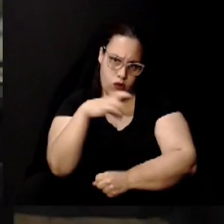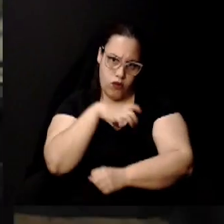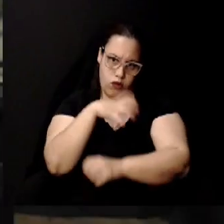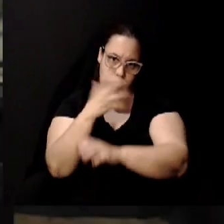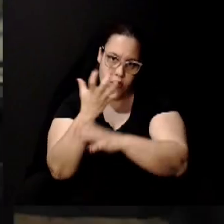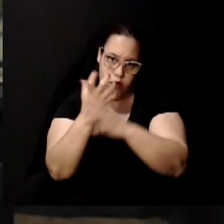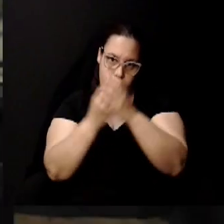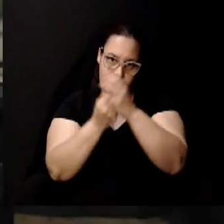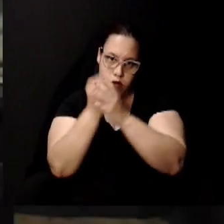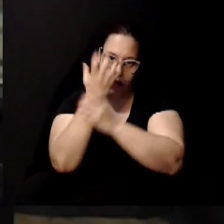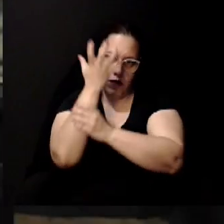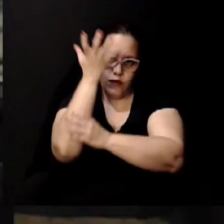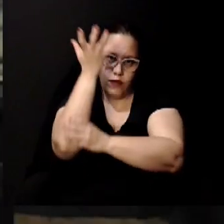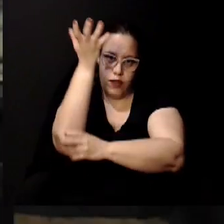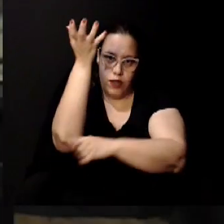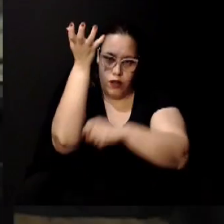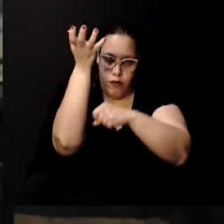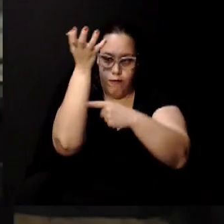poder crescer.